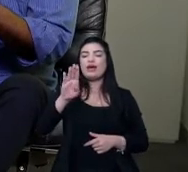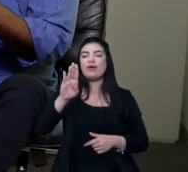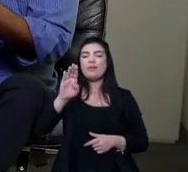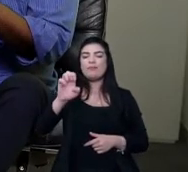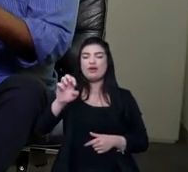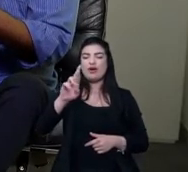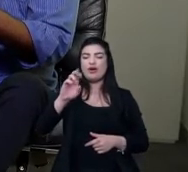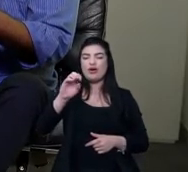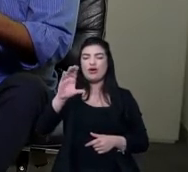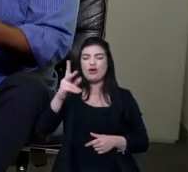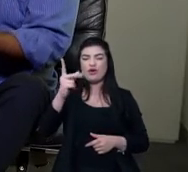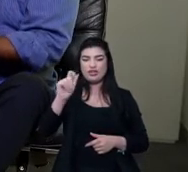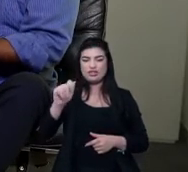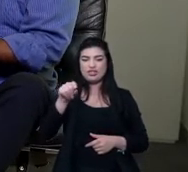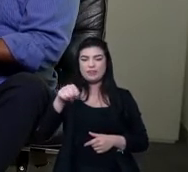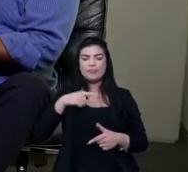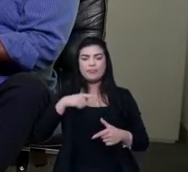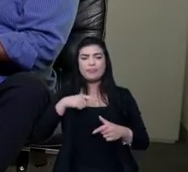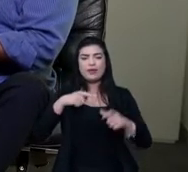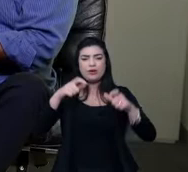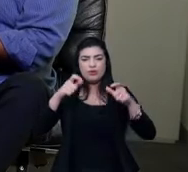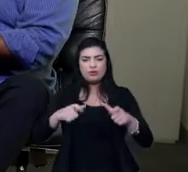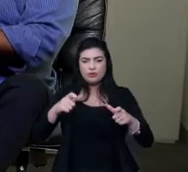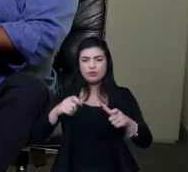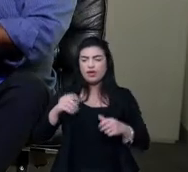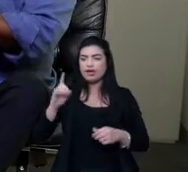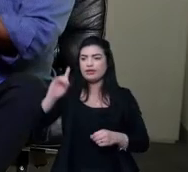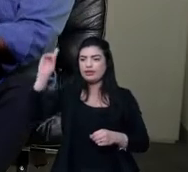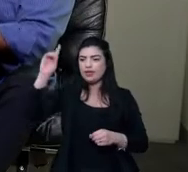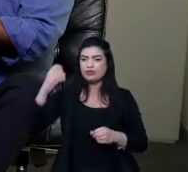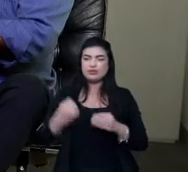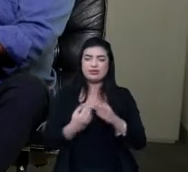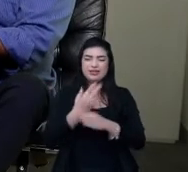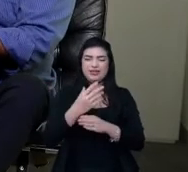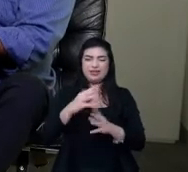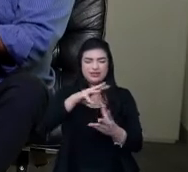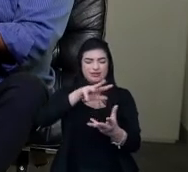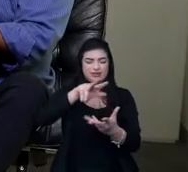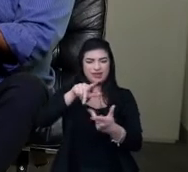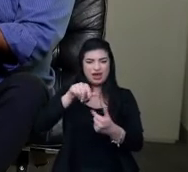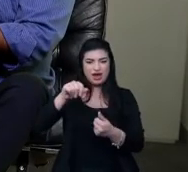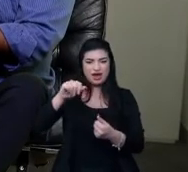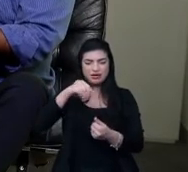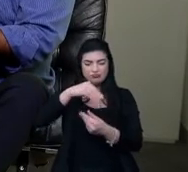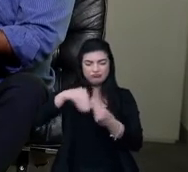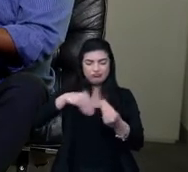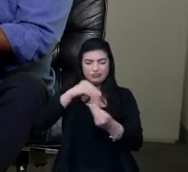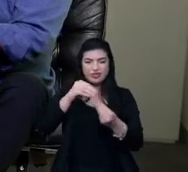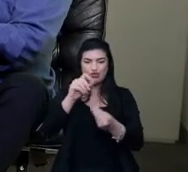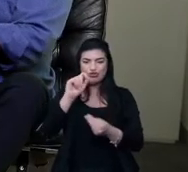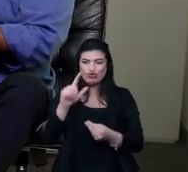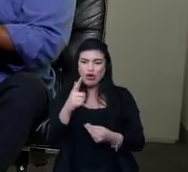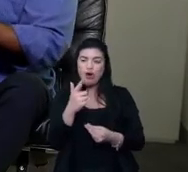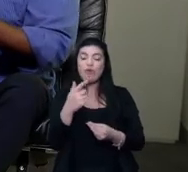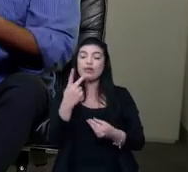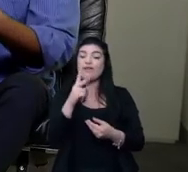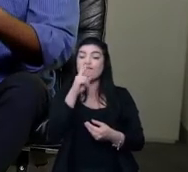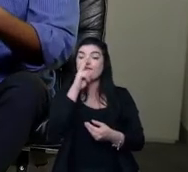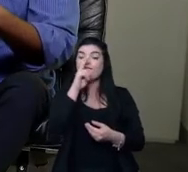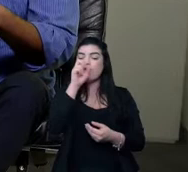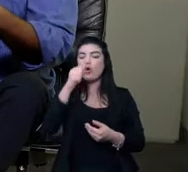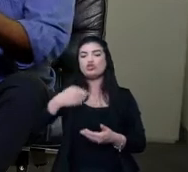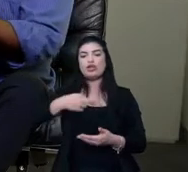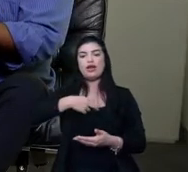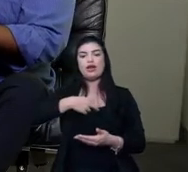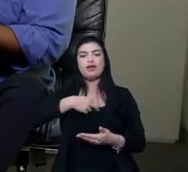filmes Terra em Transe e Deus e o Diabo na Terra do Sol, que ele mostra como é forte a religiosidade como